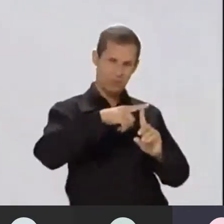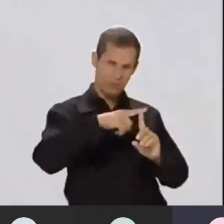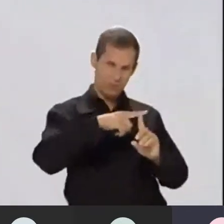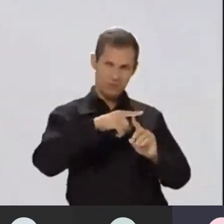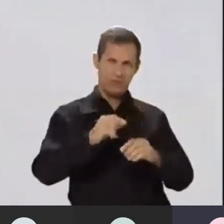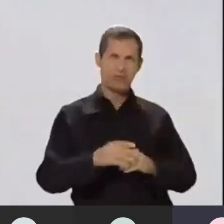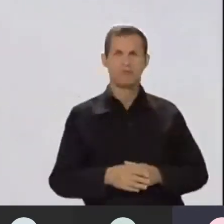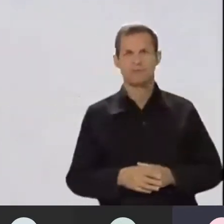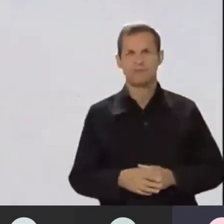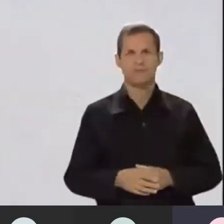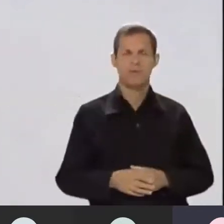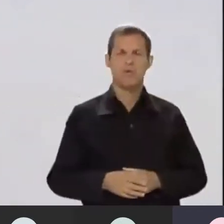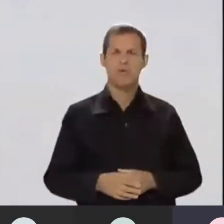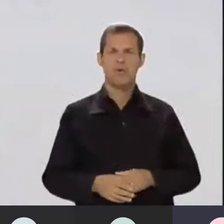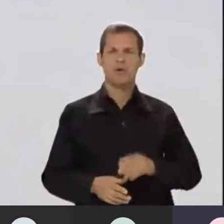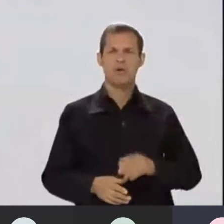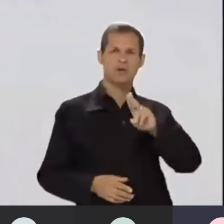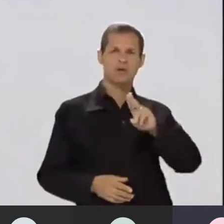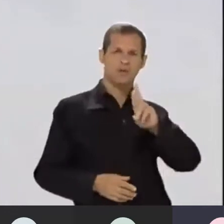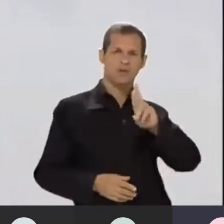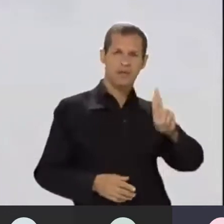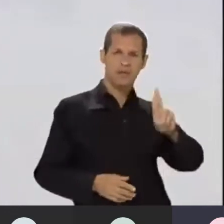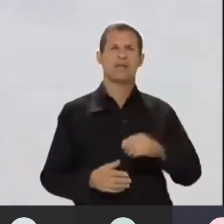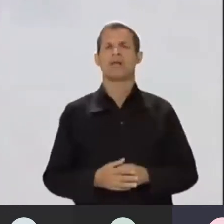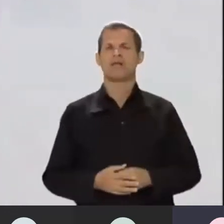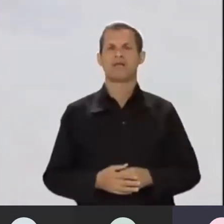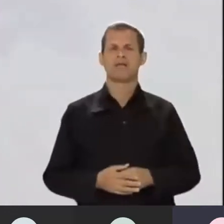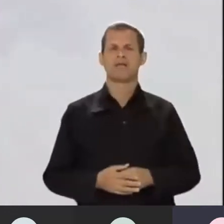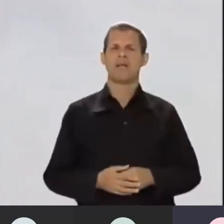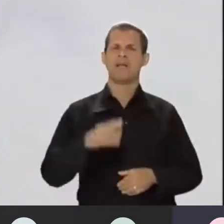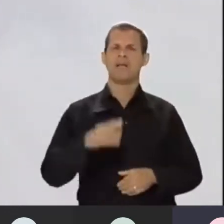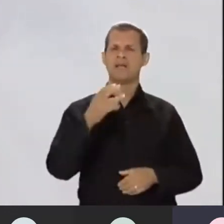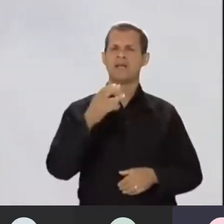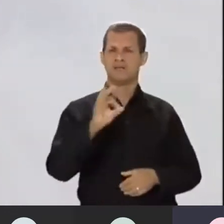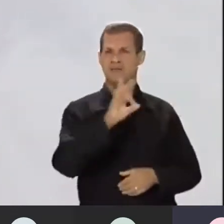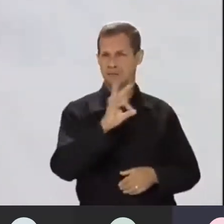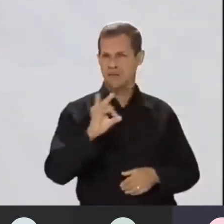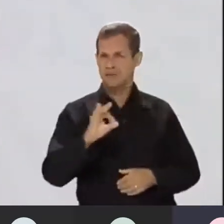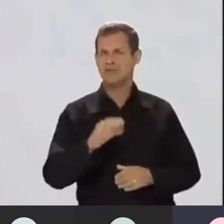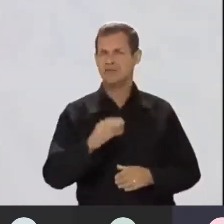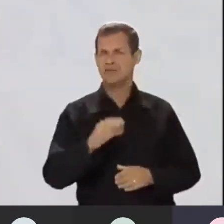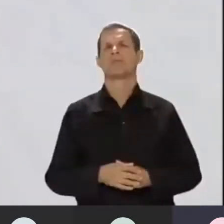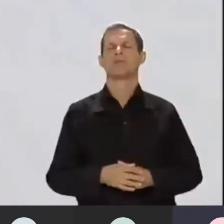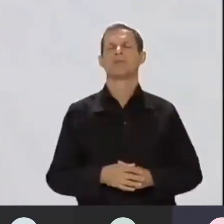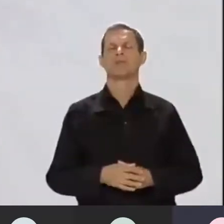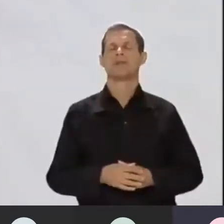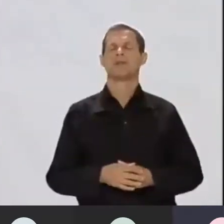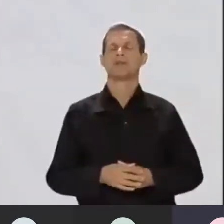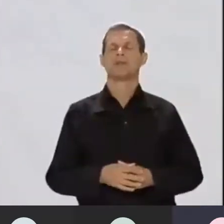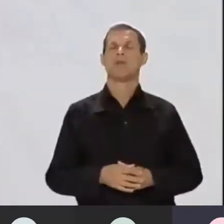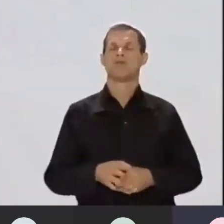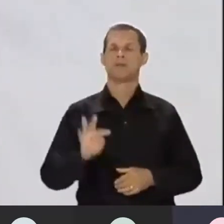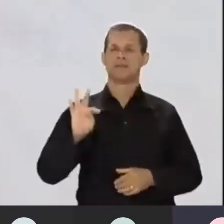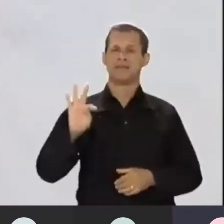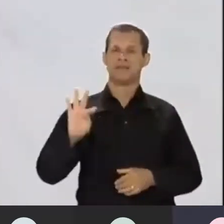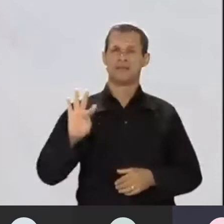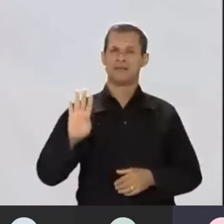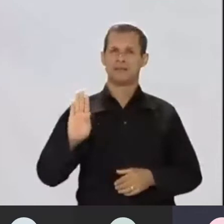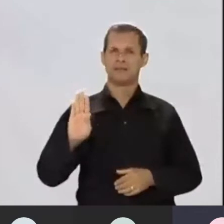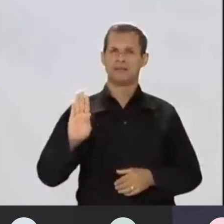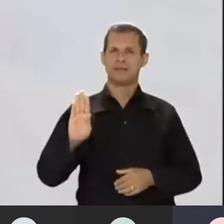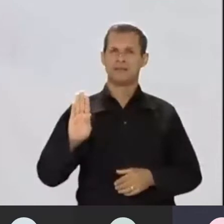Celsius, uma umidade relativa de 30%, uma